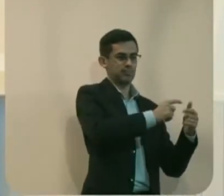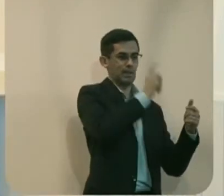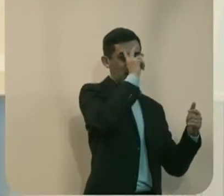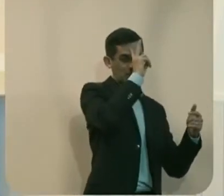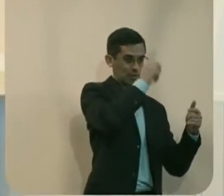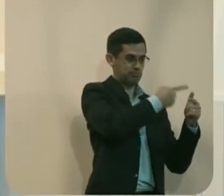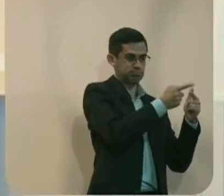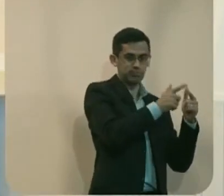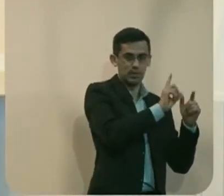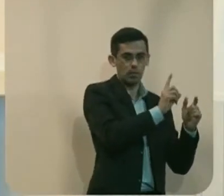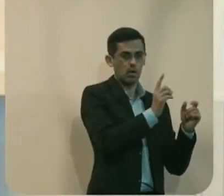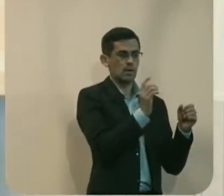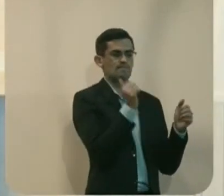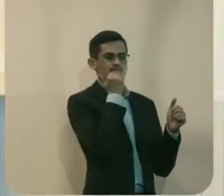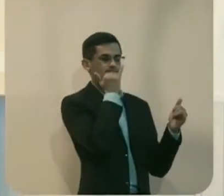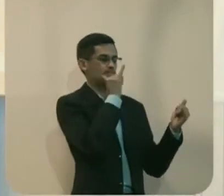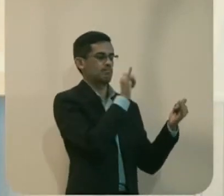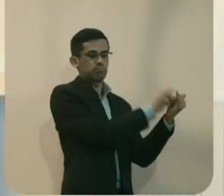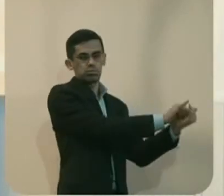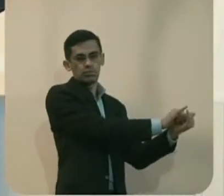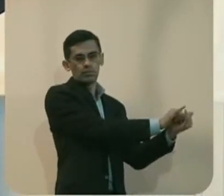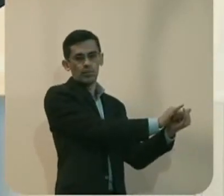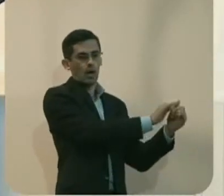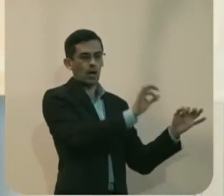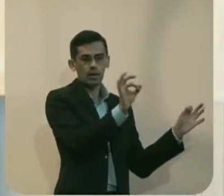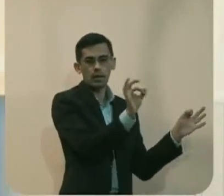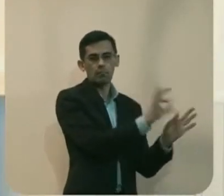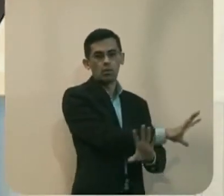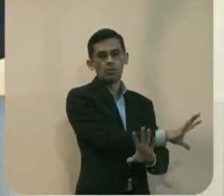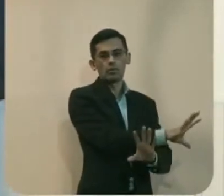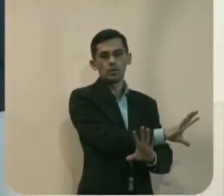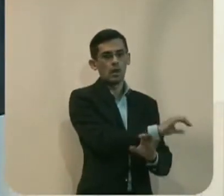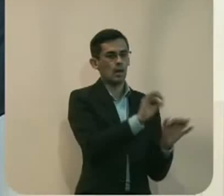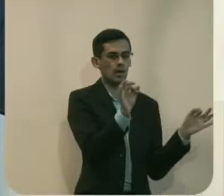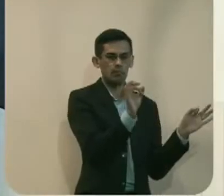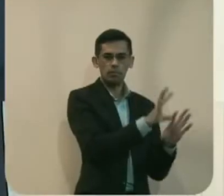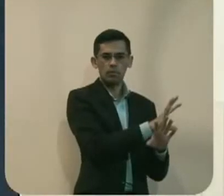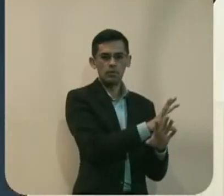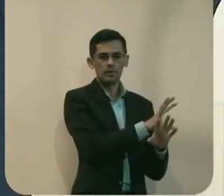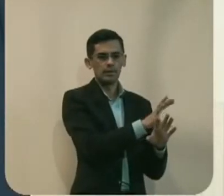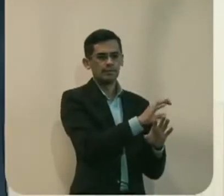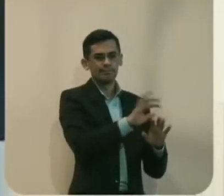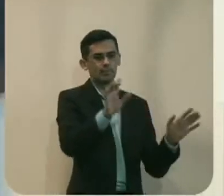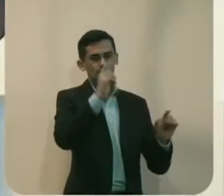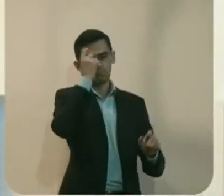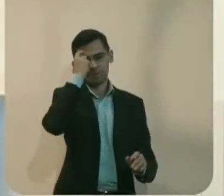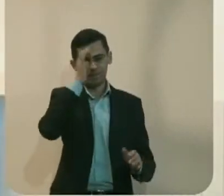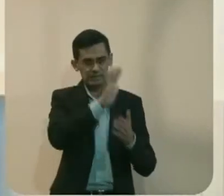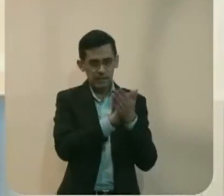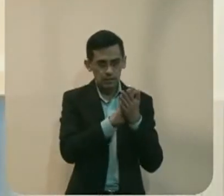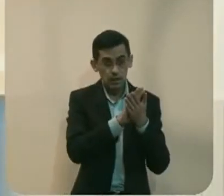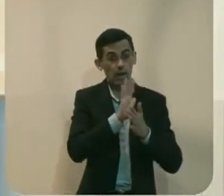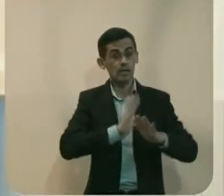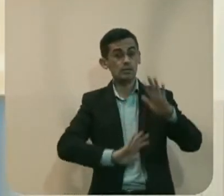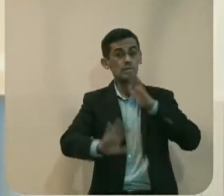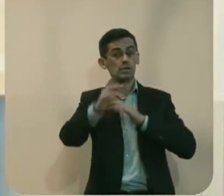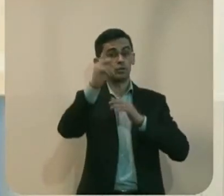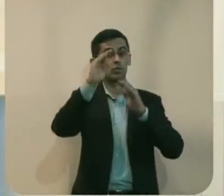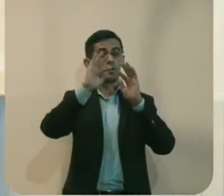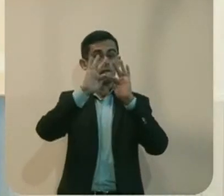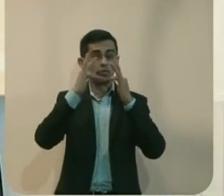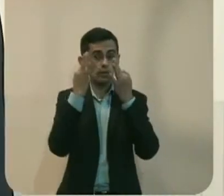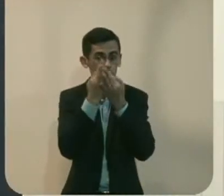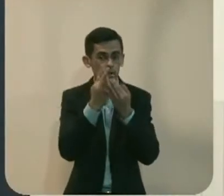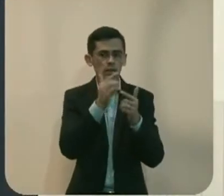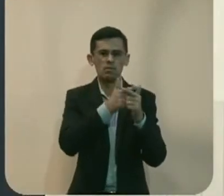esse é perdão. Acabou. Chega de desgraça. Talvez na sua família tenha acontecido